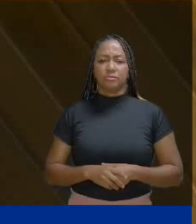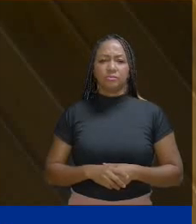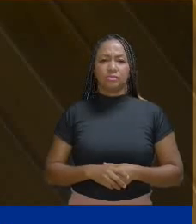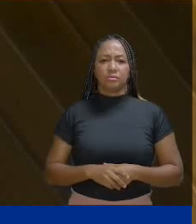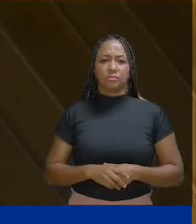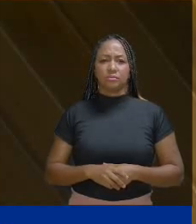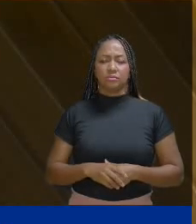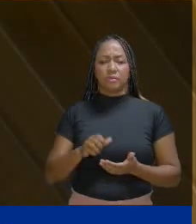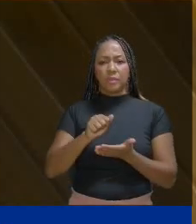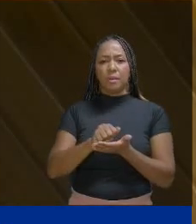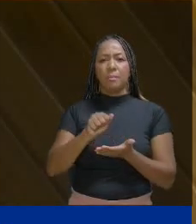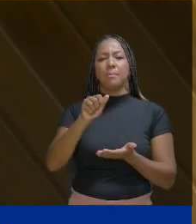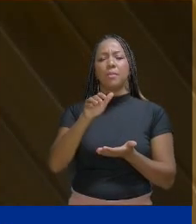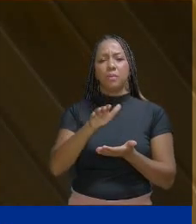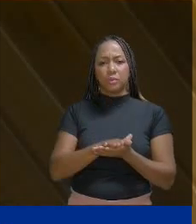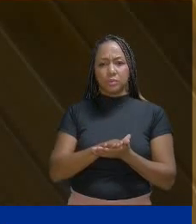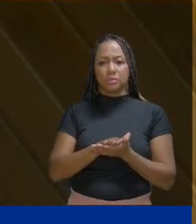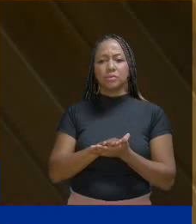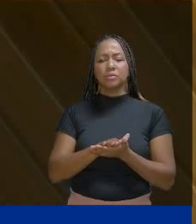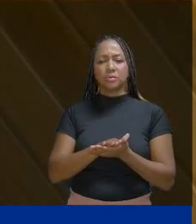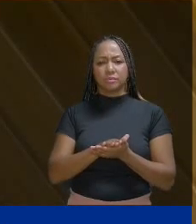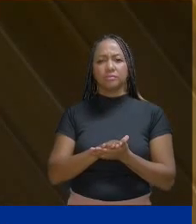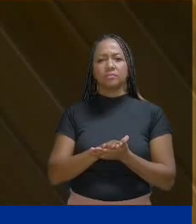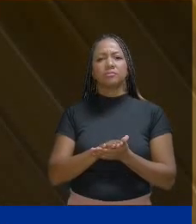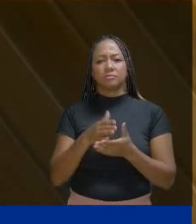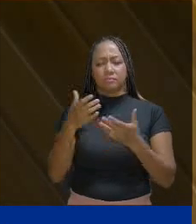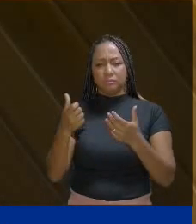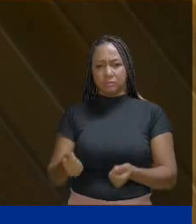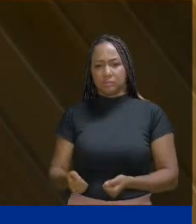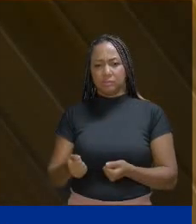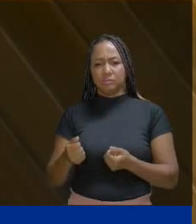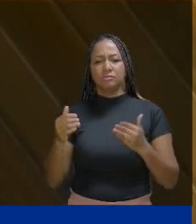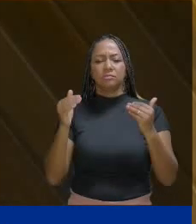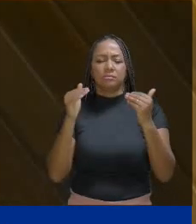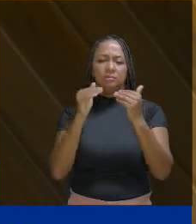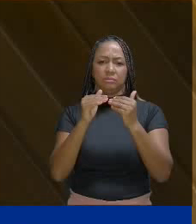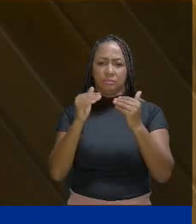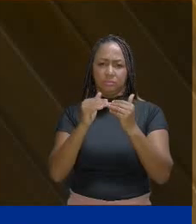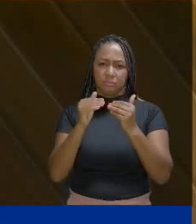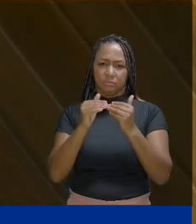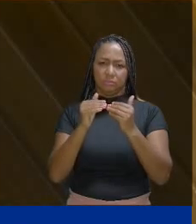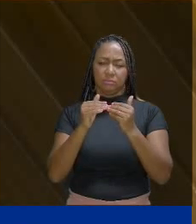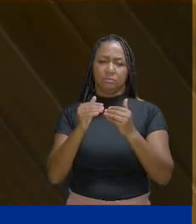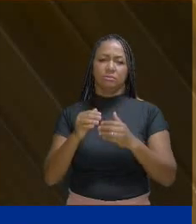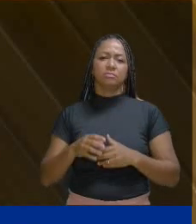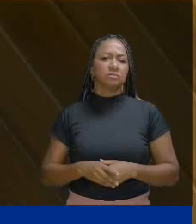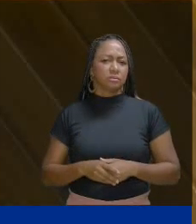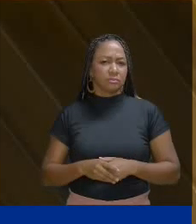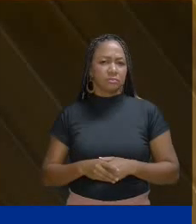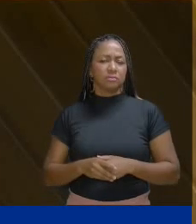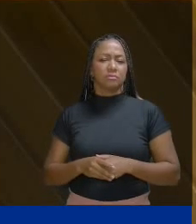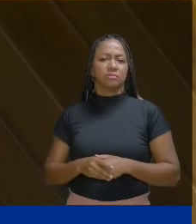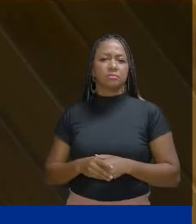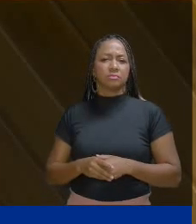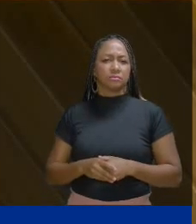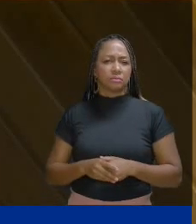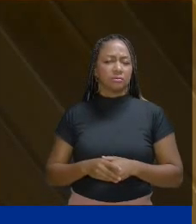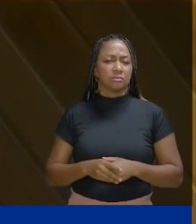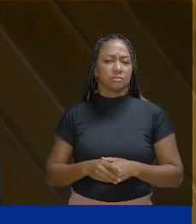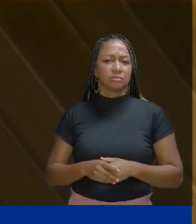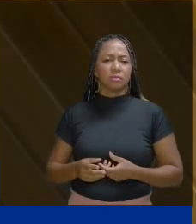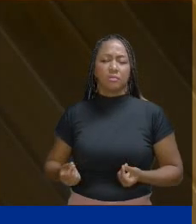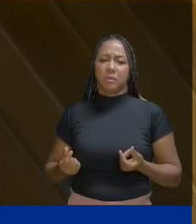quanto à multa, ela foi estipulada dentro de um patamar bem criterioso e razoável, eis